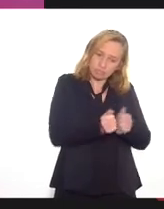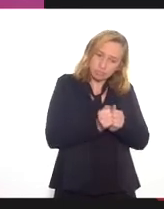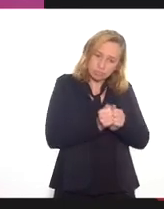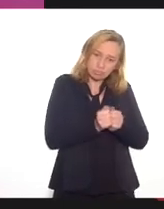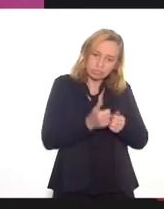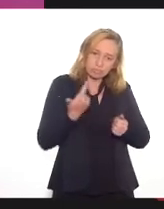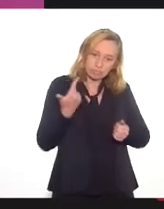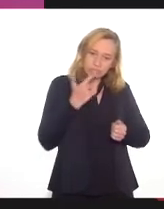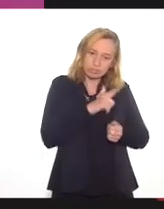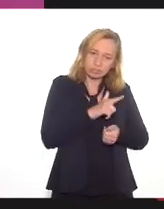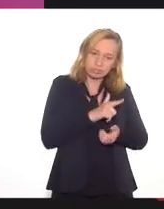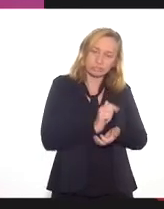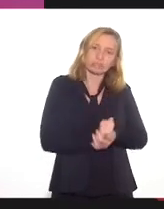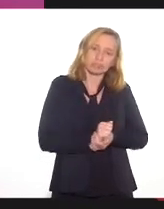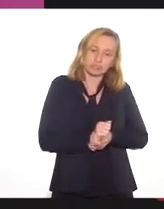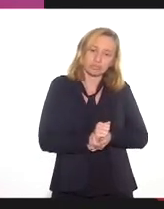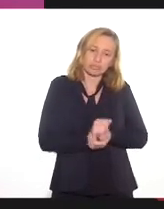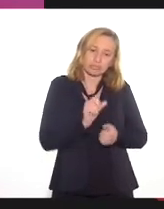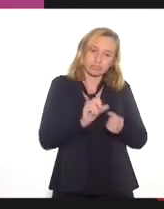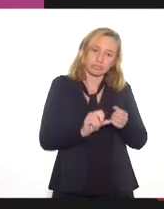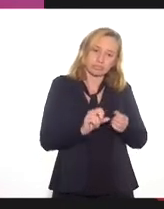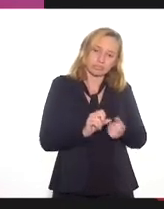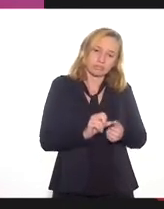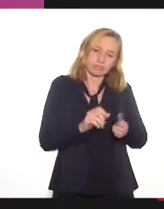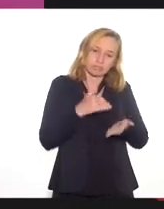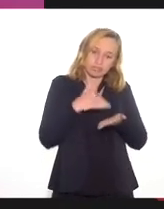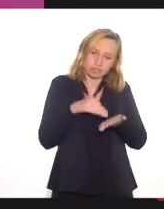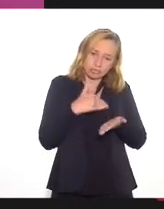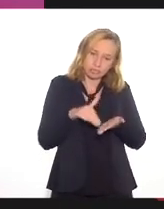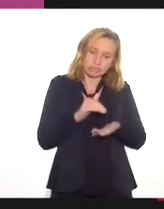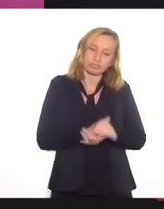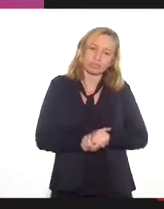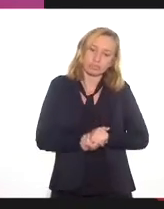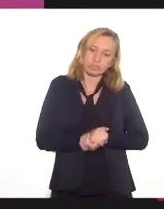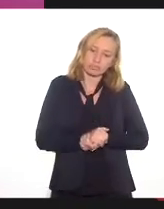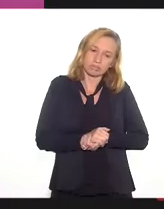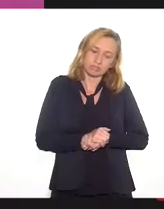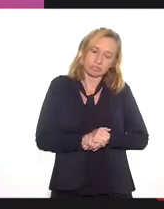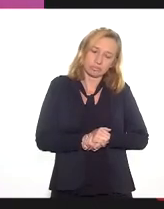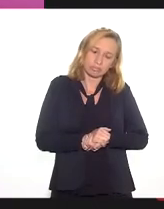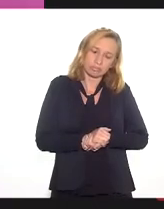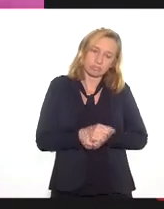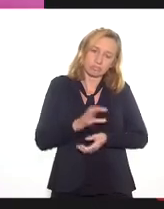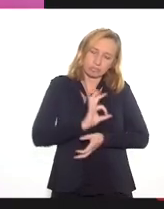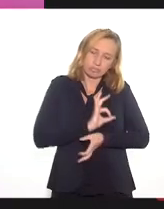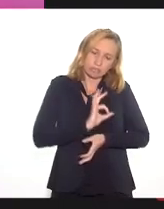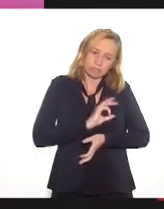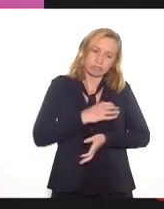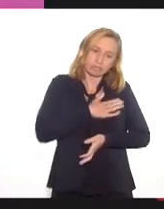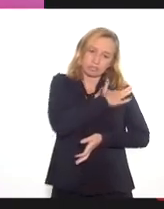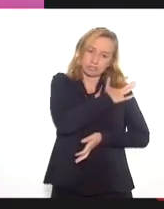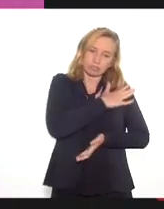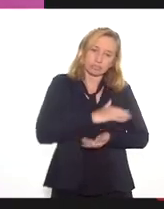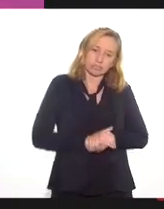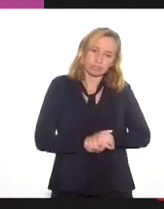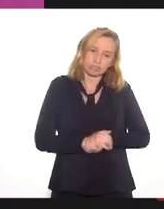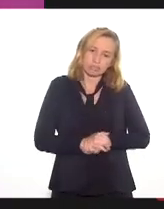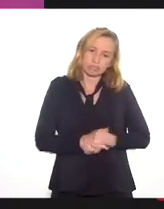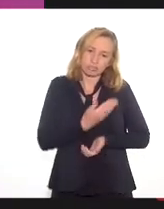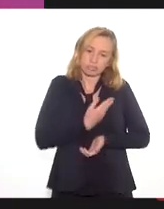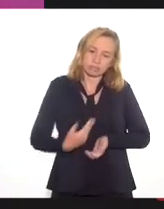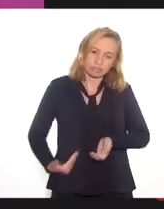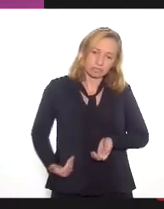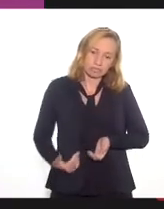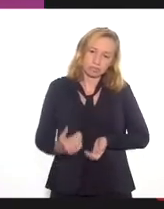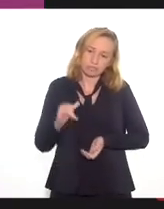para que a gente consiga fazer com que o secretário da polícia civil com que o governador